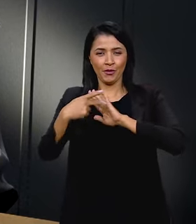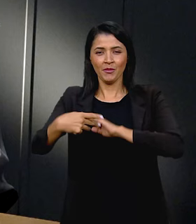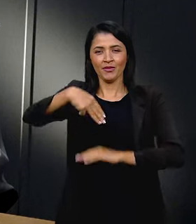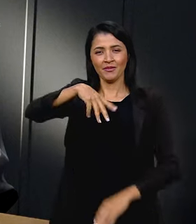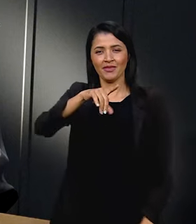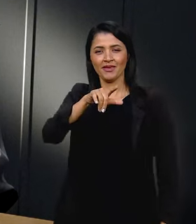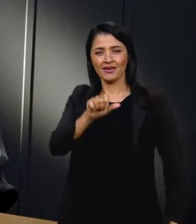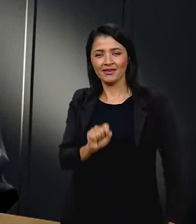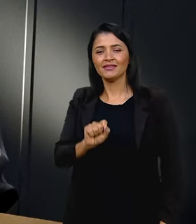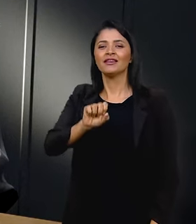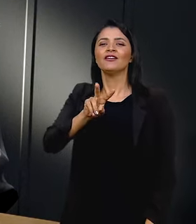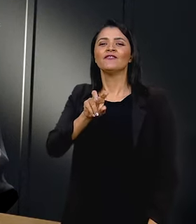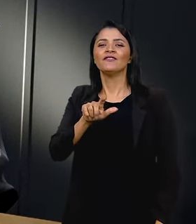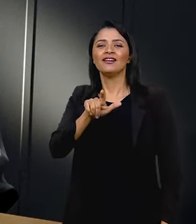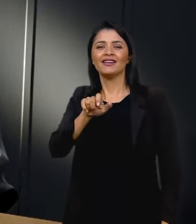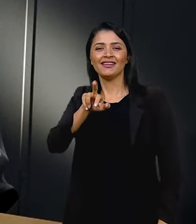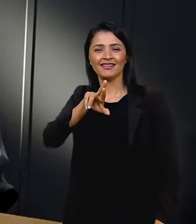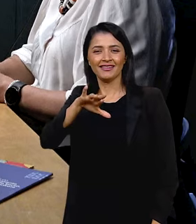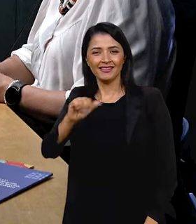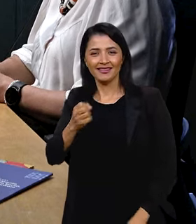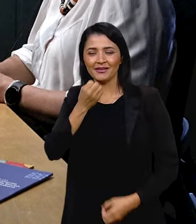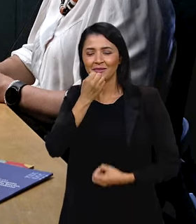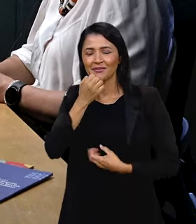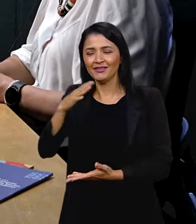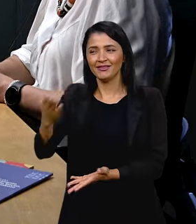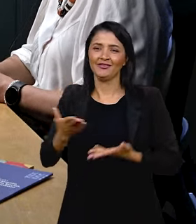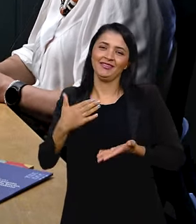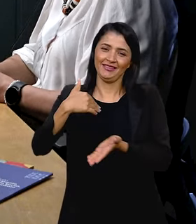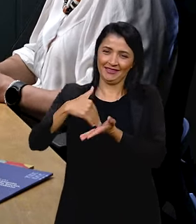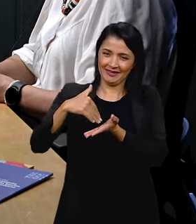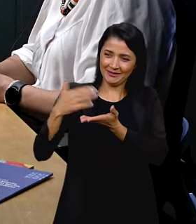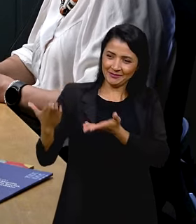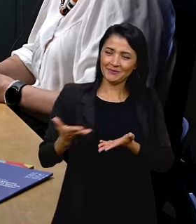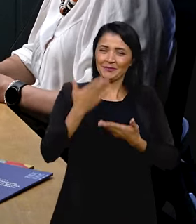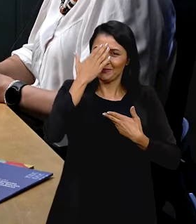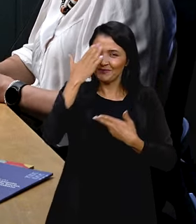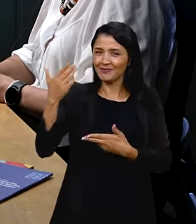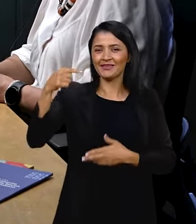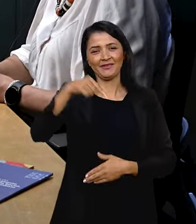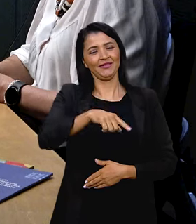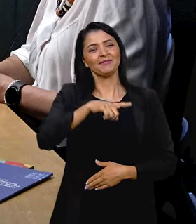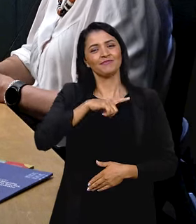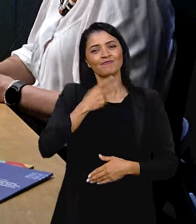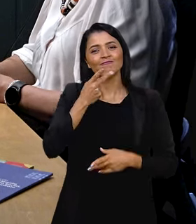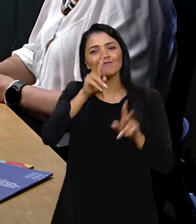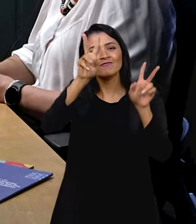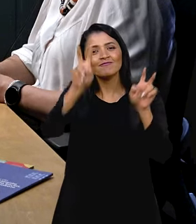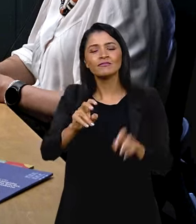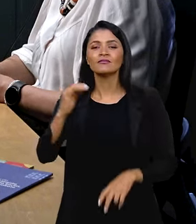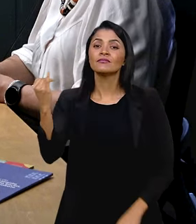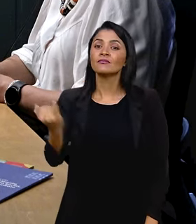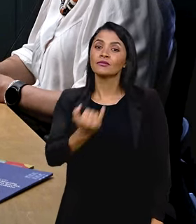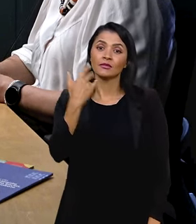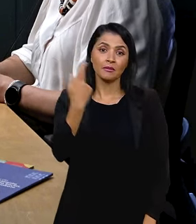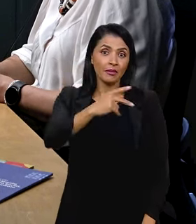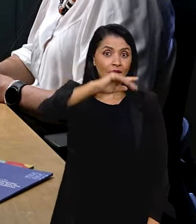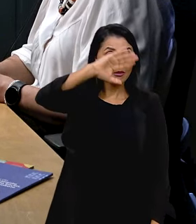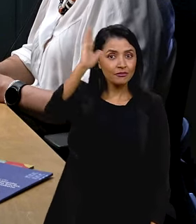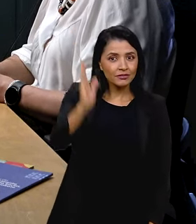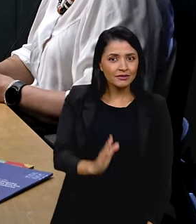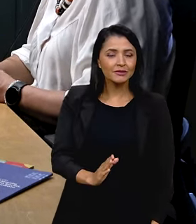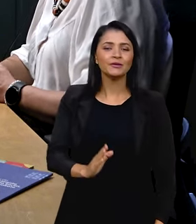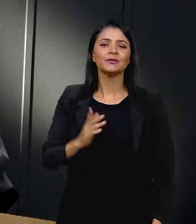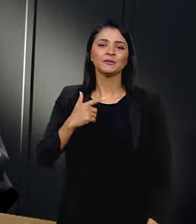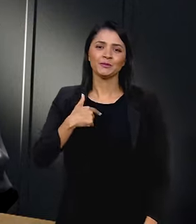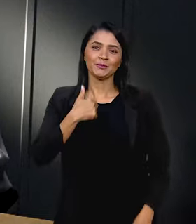MDS Valéria Buriti secretária bem-vinda obrigada por estar aqui conosco falando sobre um assunto tão relevante pro Brasil